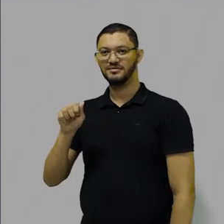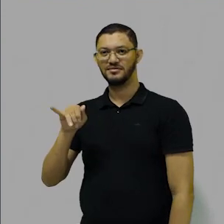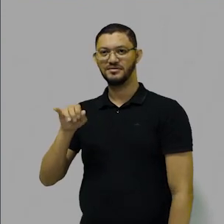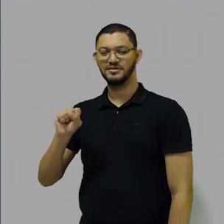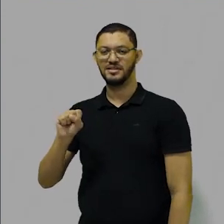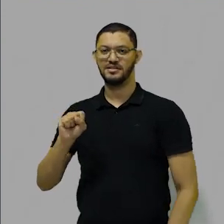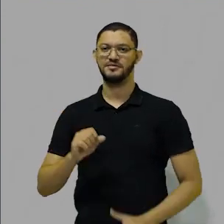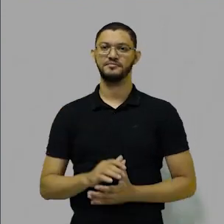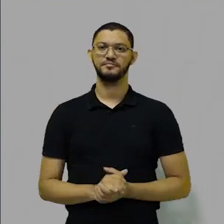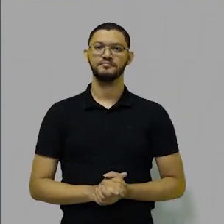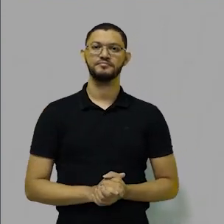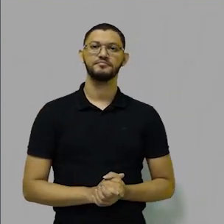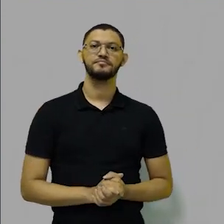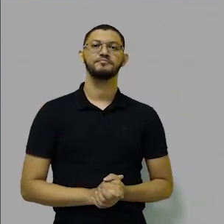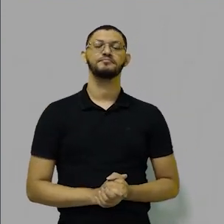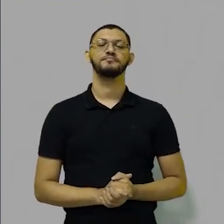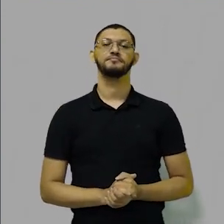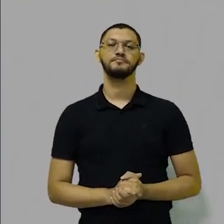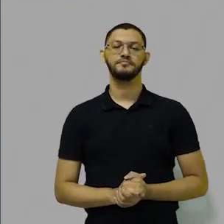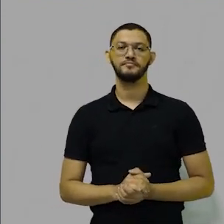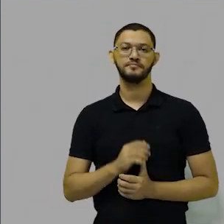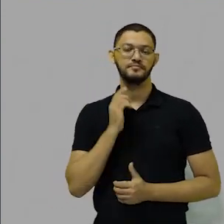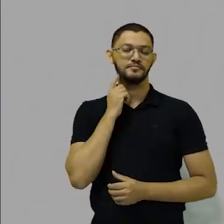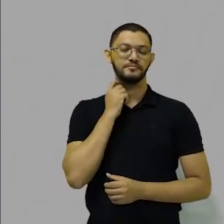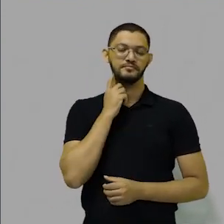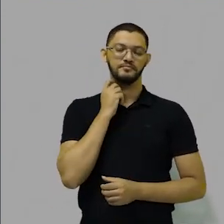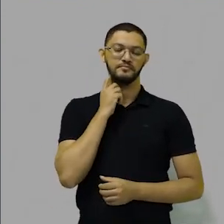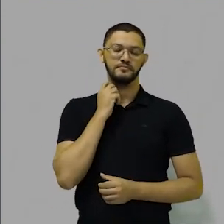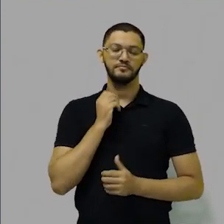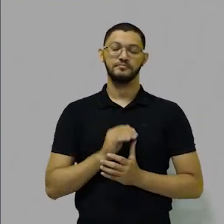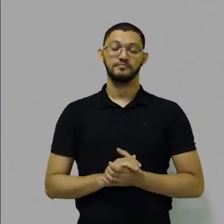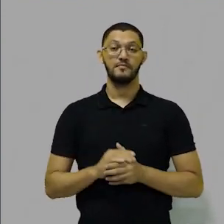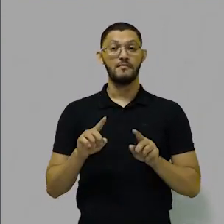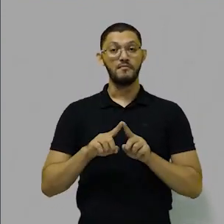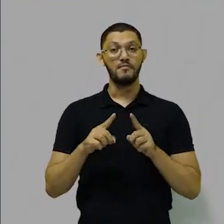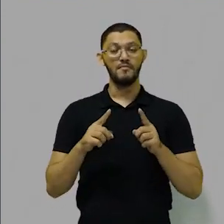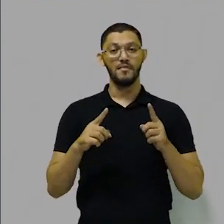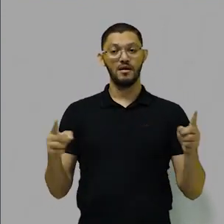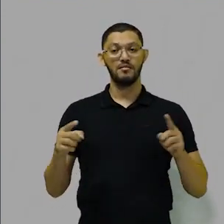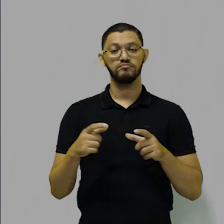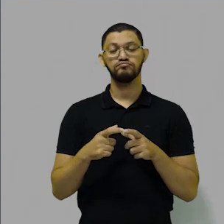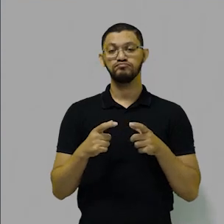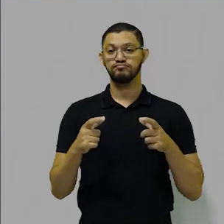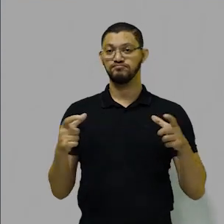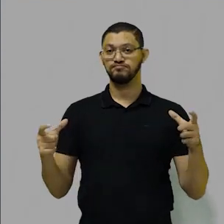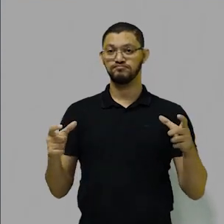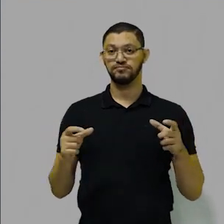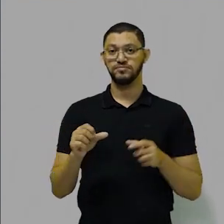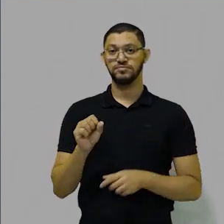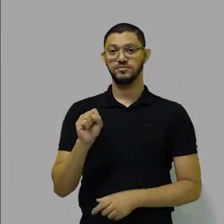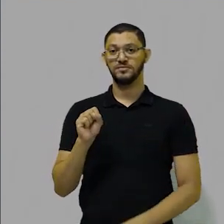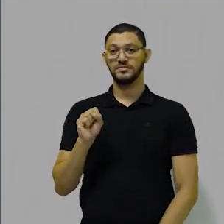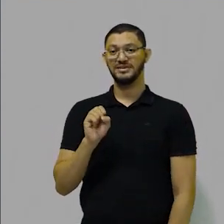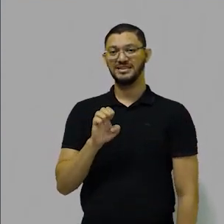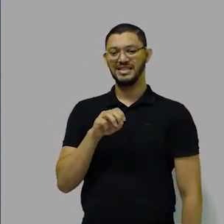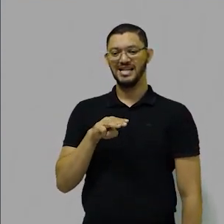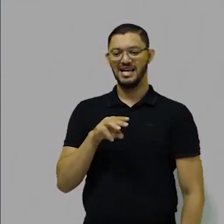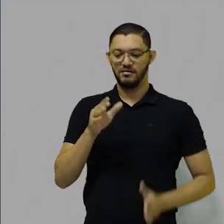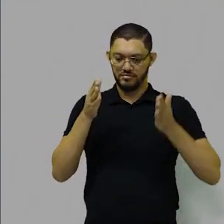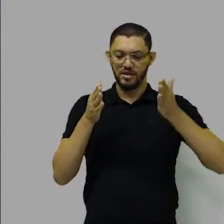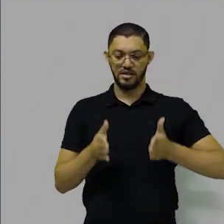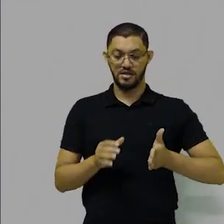semimetais, ora dos ametais, desculpa. Mas, na sua maioria, os semimetais